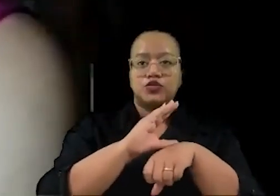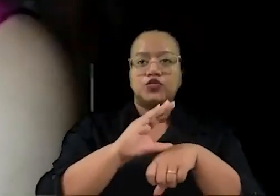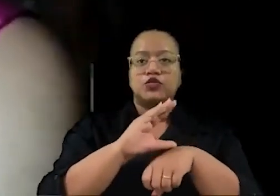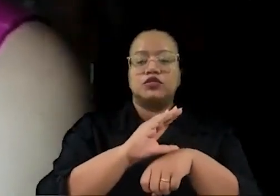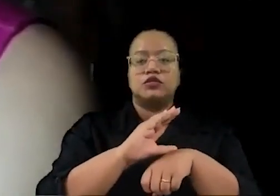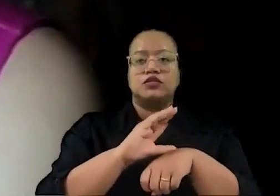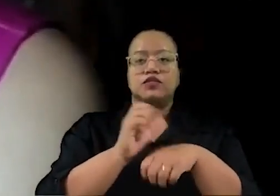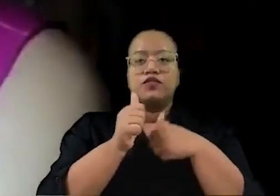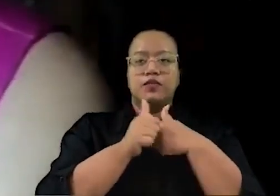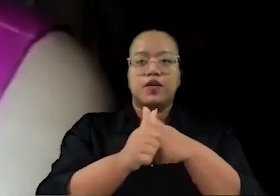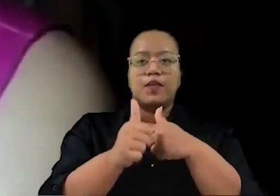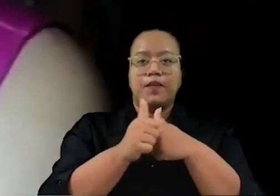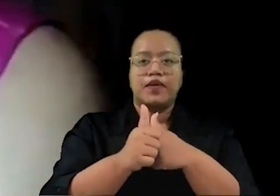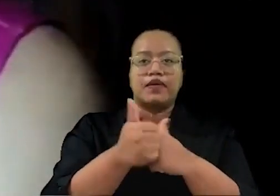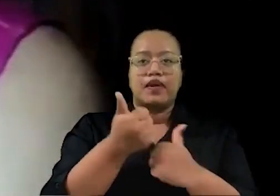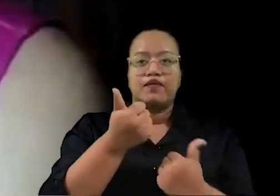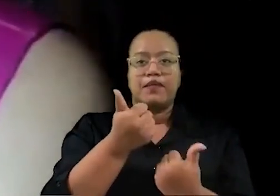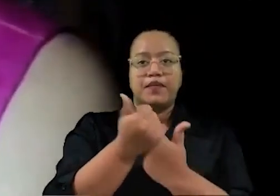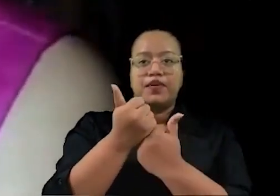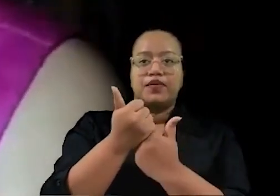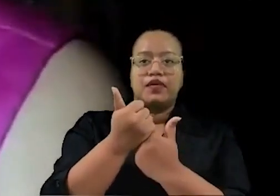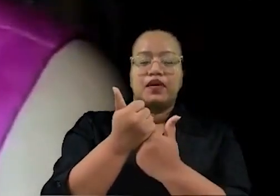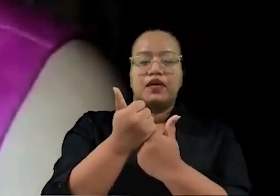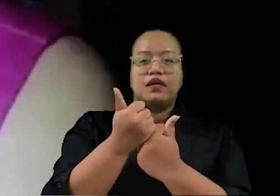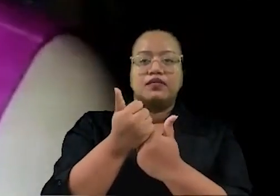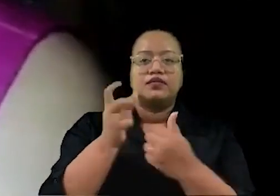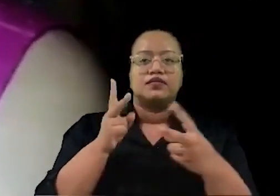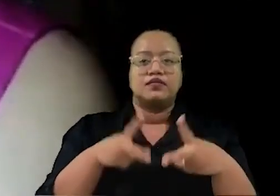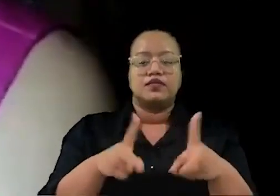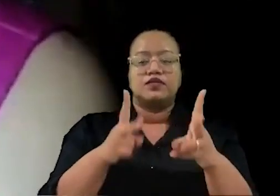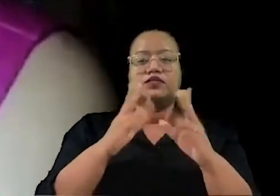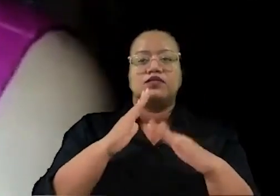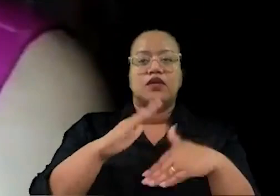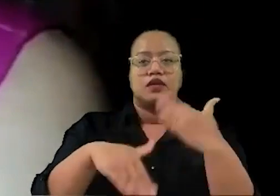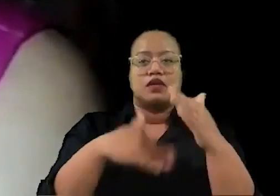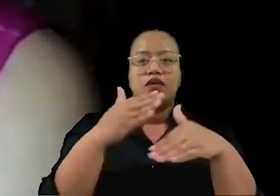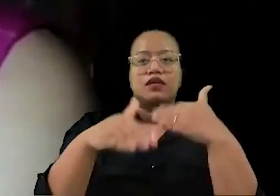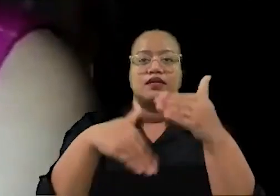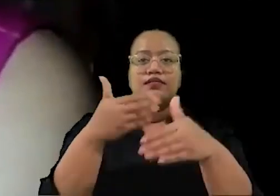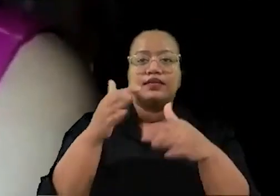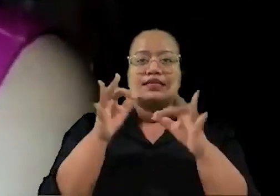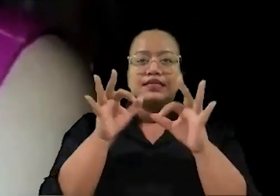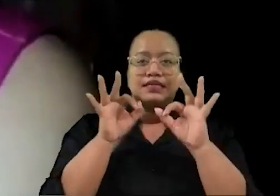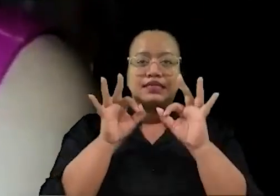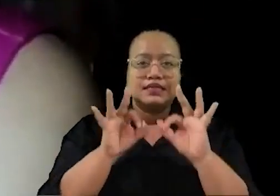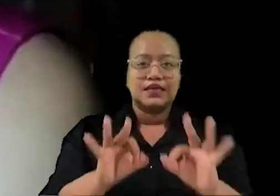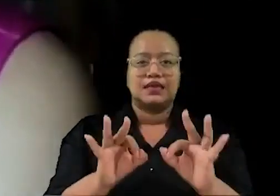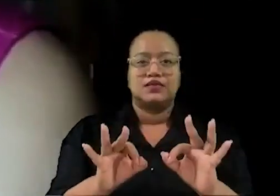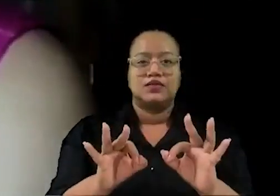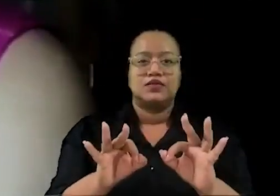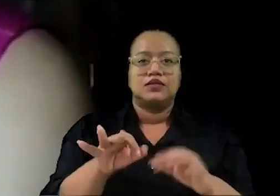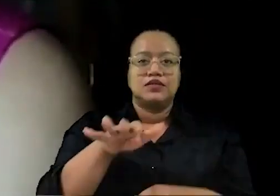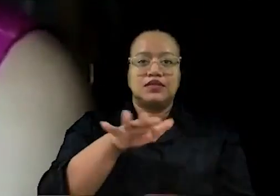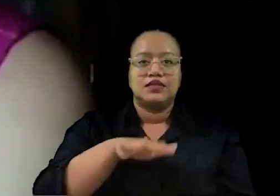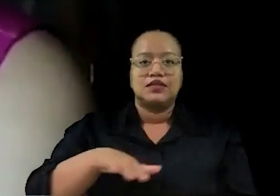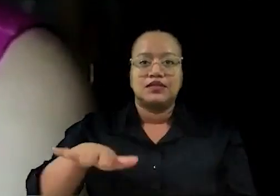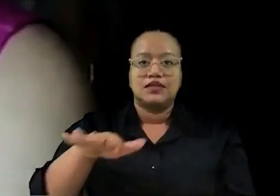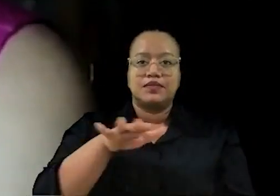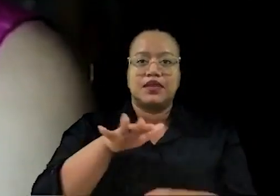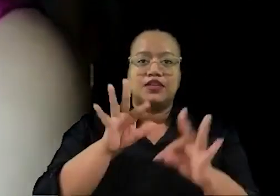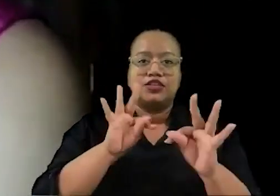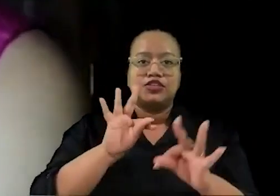eles vão navegar e vão voar, com certeza, nesse ambiente tecnológico, nessa